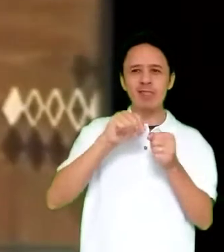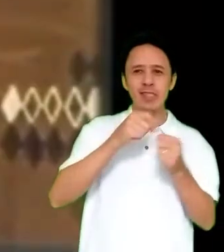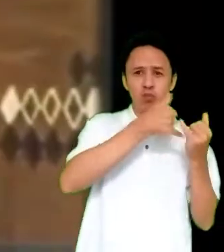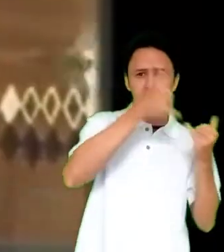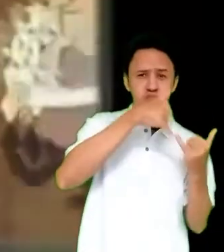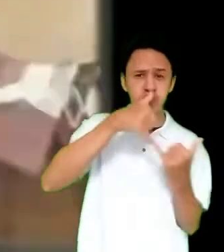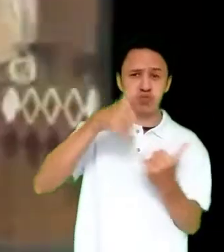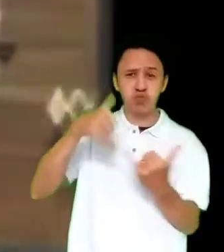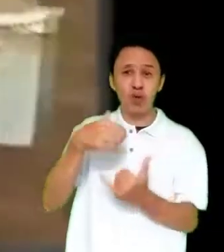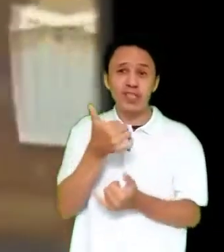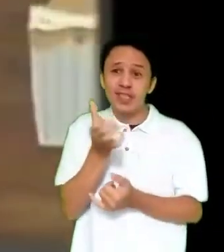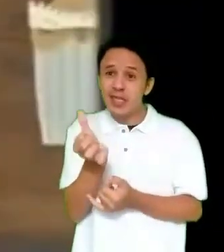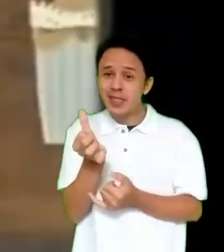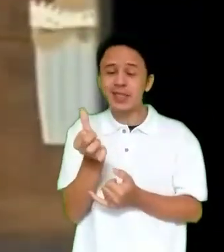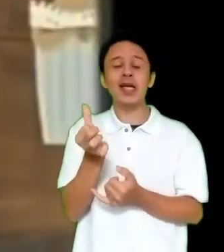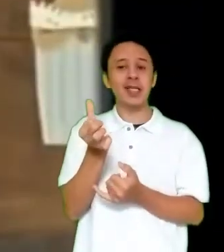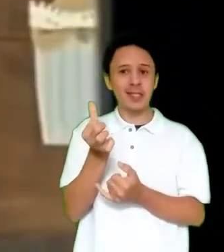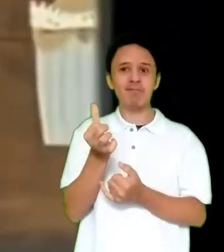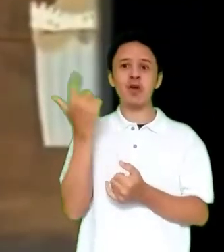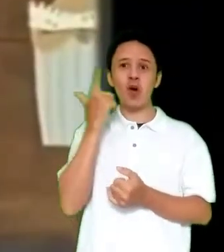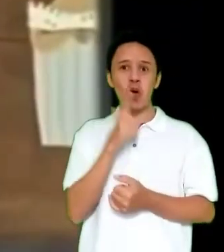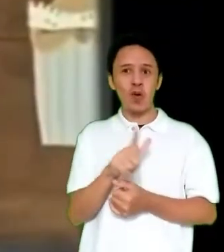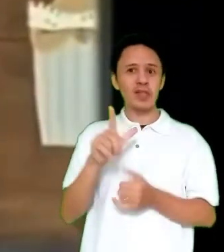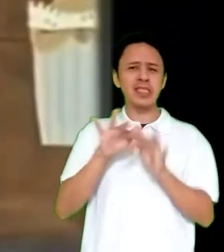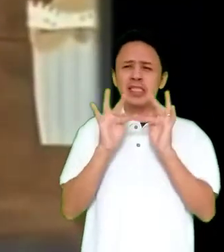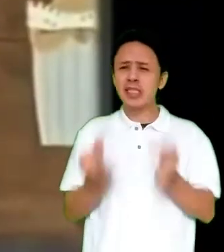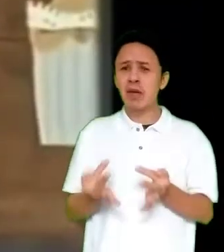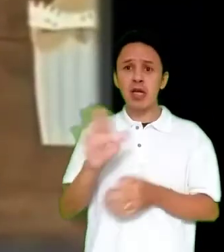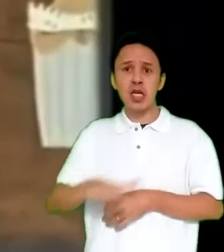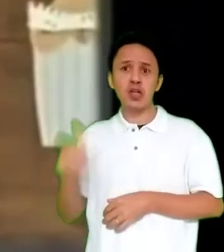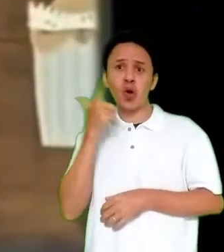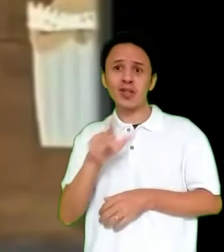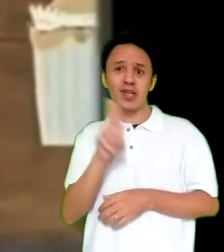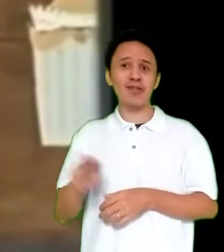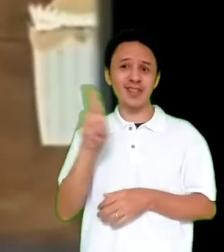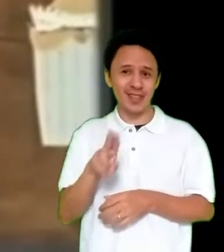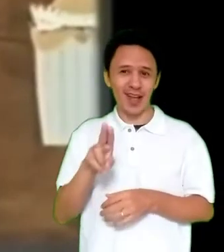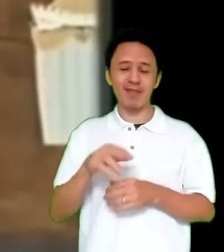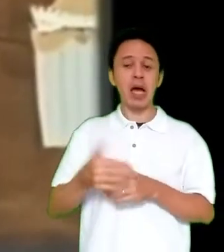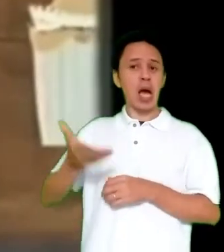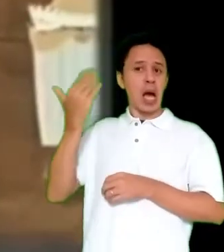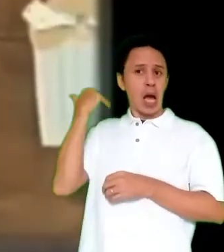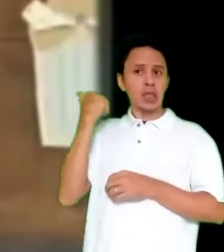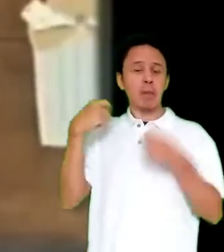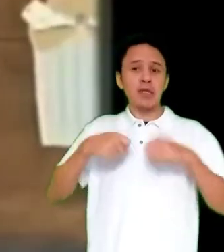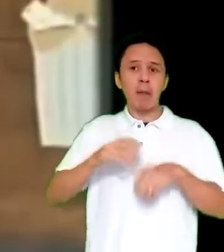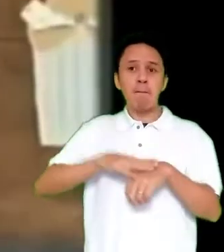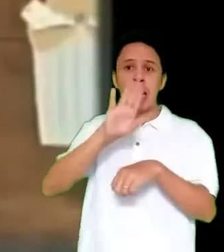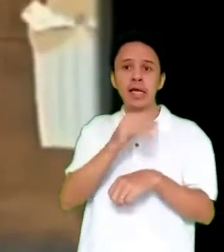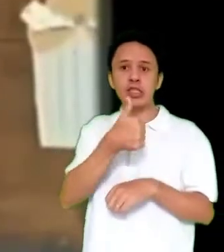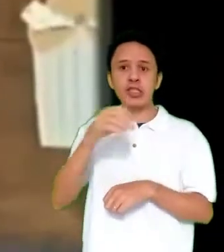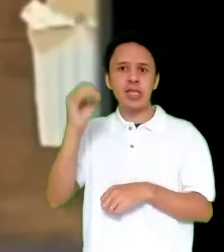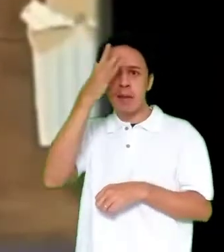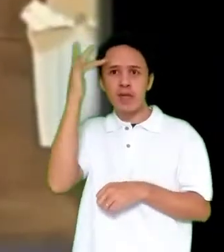16 fios ao mesmo tempo. Uma criança podia, ao girar a manivela desta máquina, realizar o trabalho que antes era executado por mais